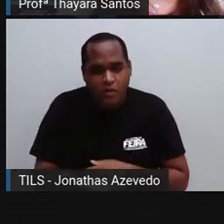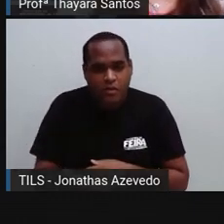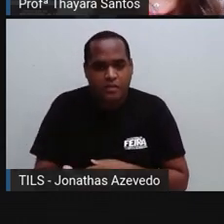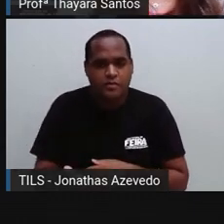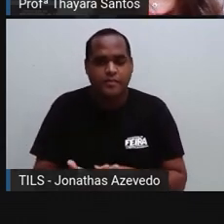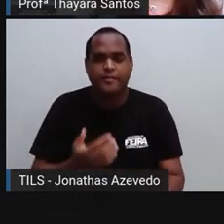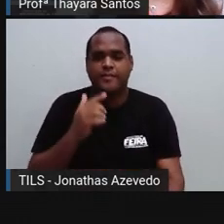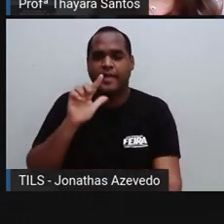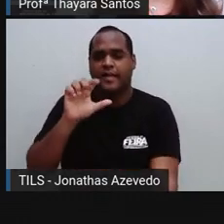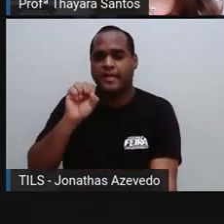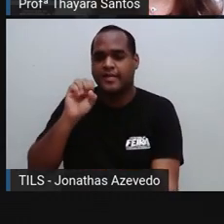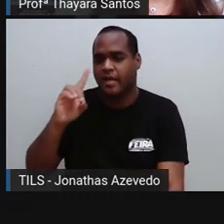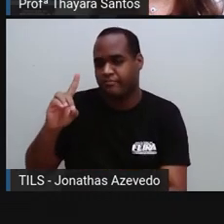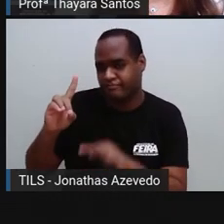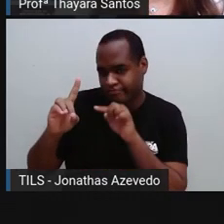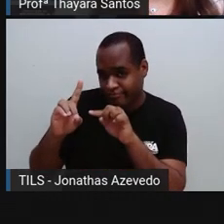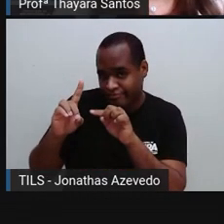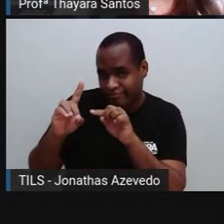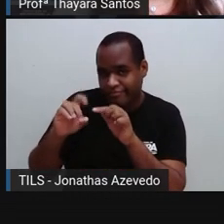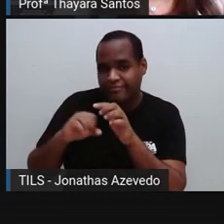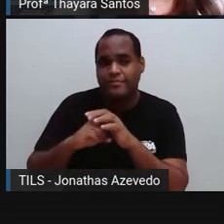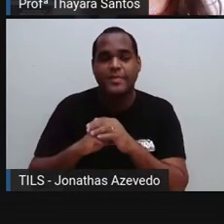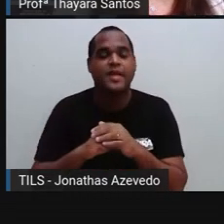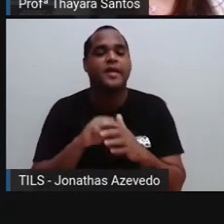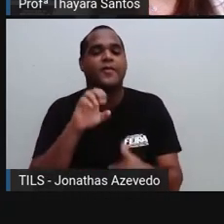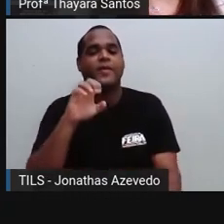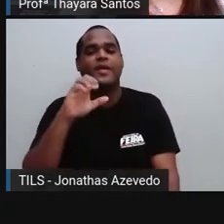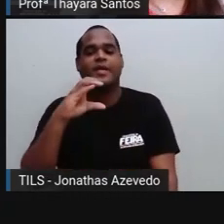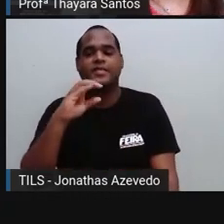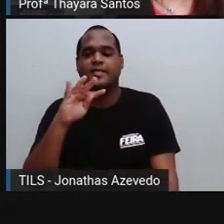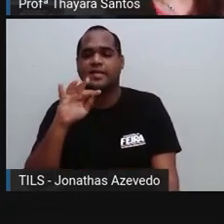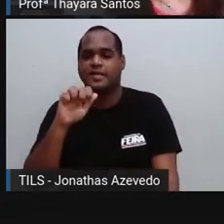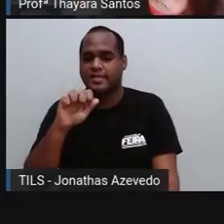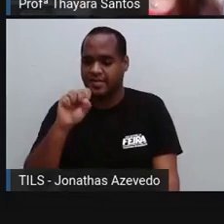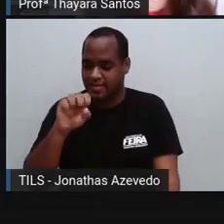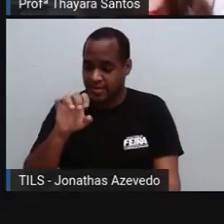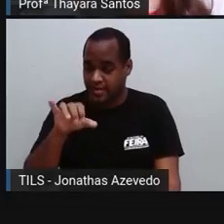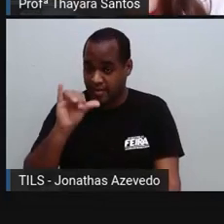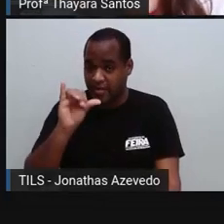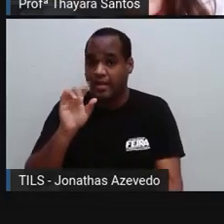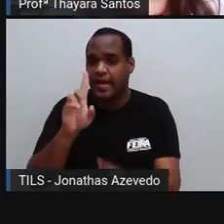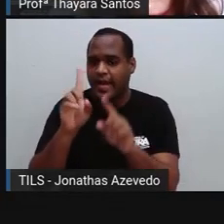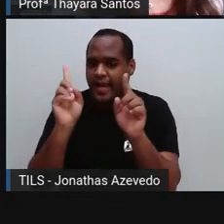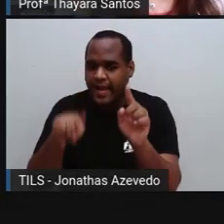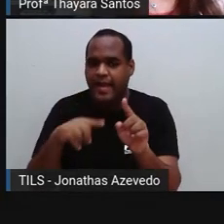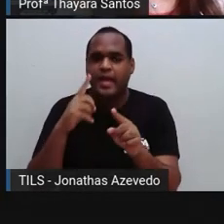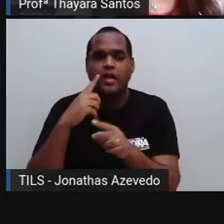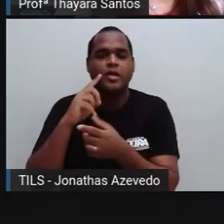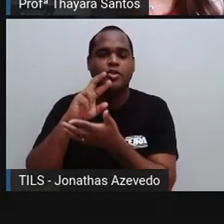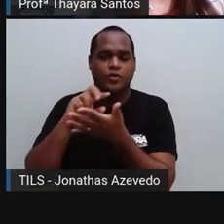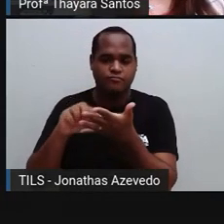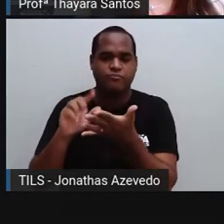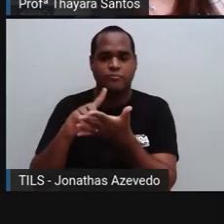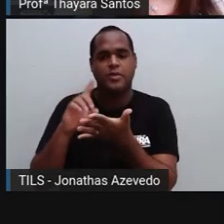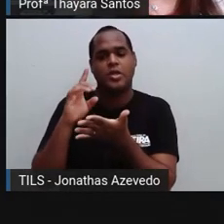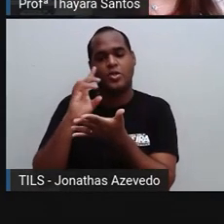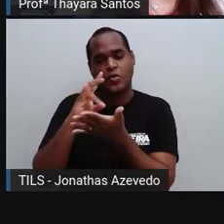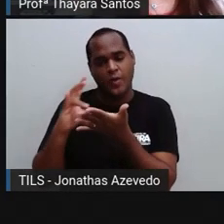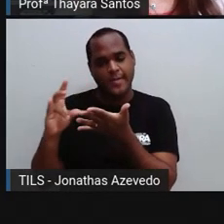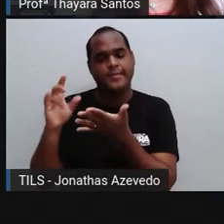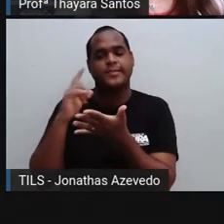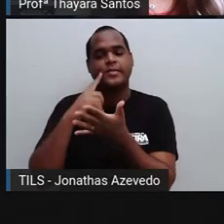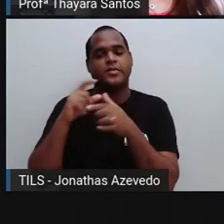Esse é o LSD. E o êxtase, assim como o LSD, o êxtase é uma droga sintética, produzida